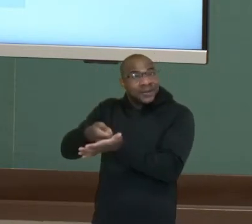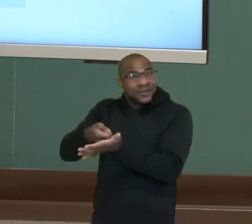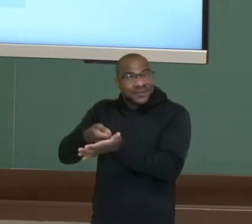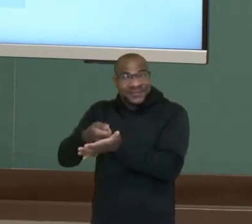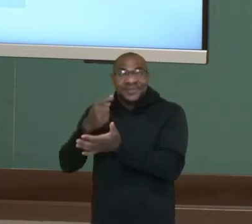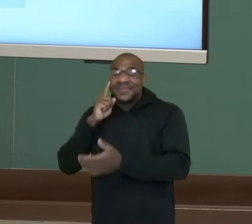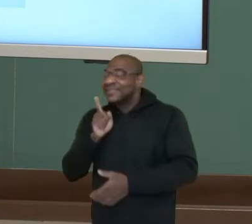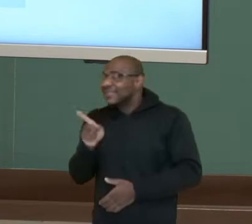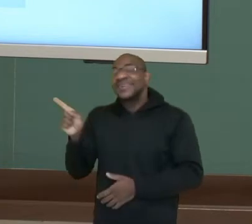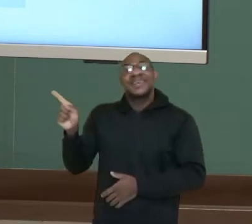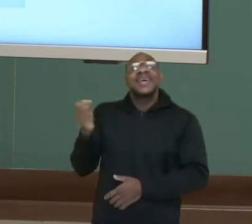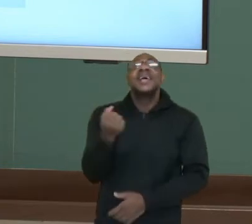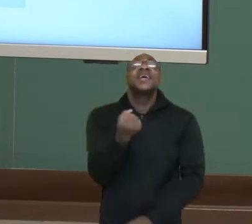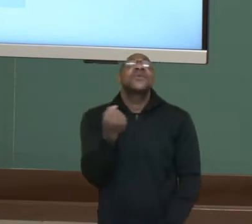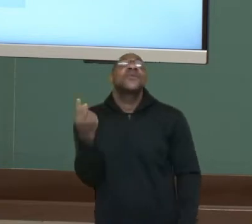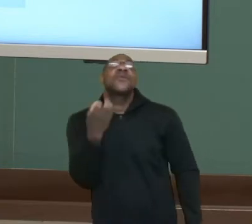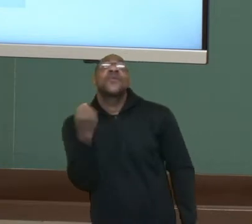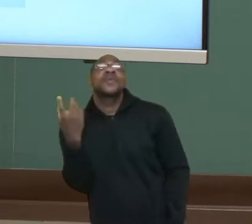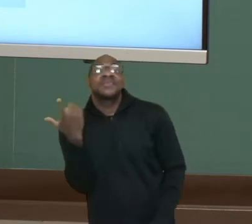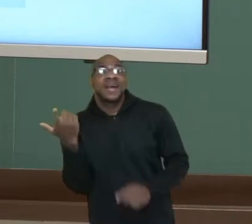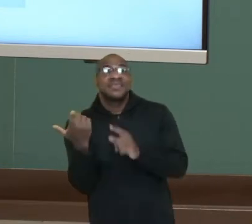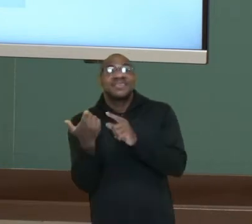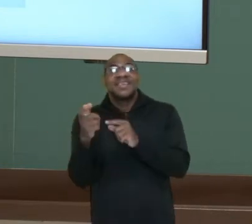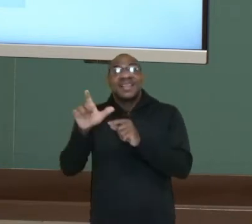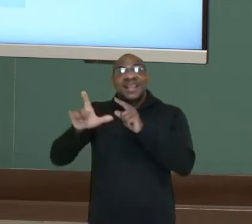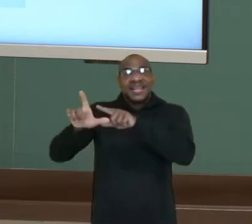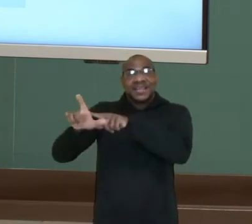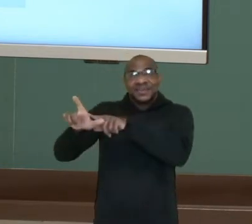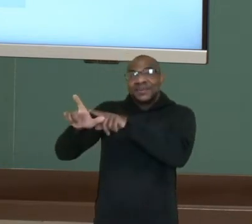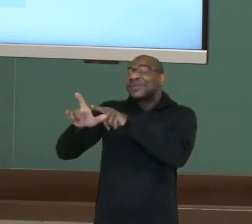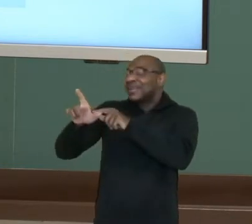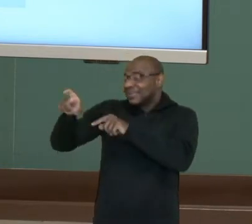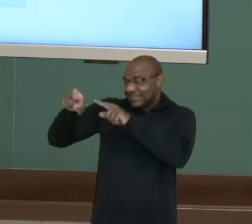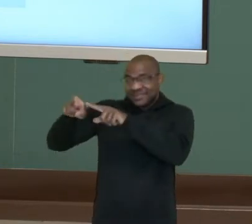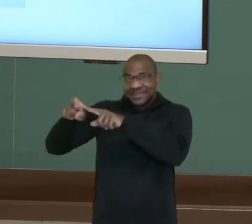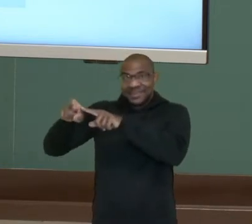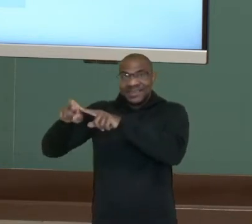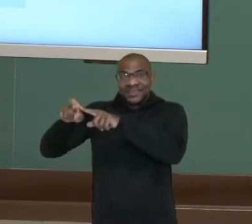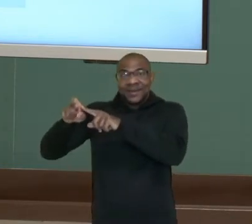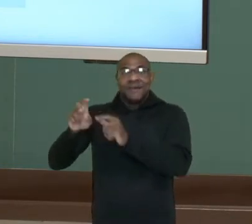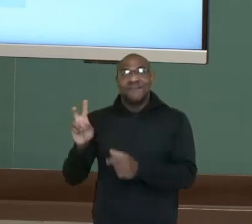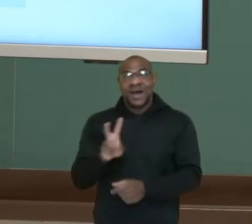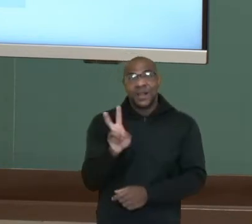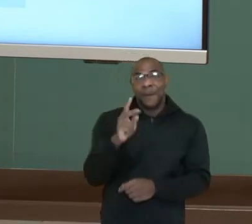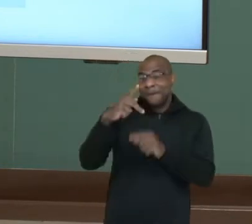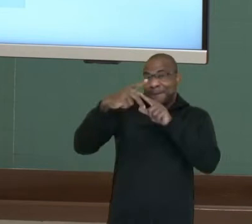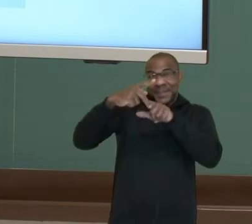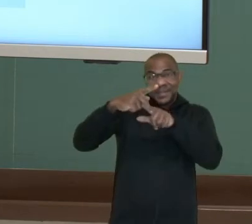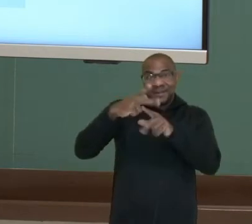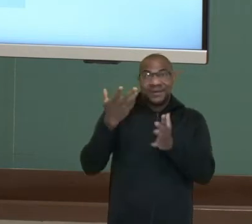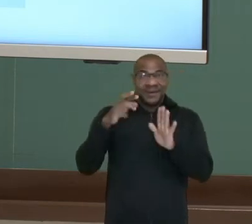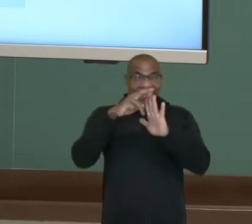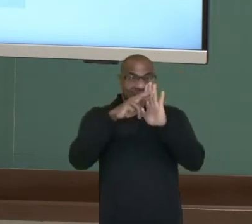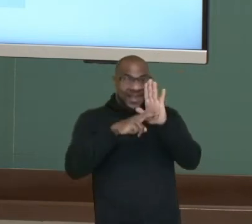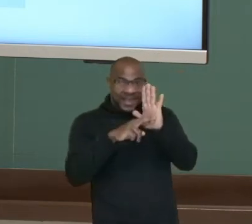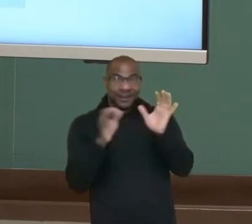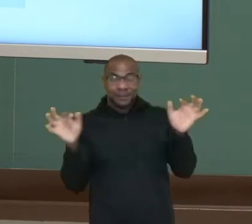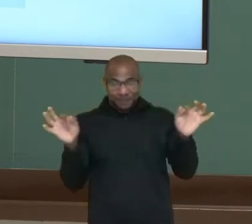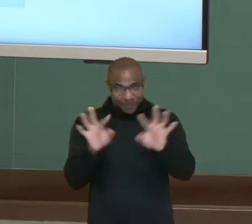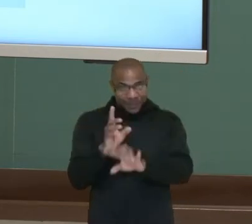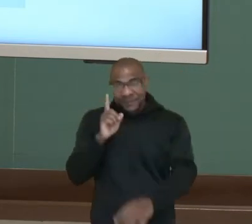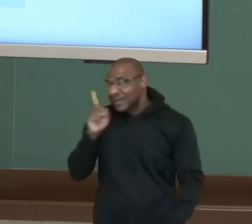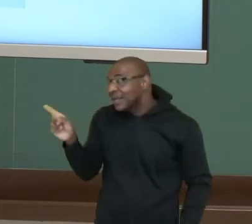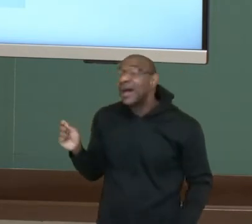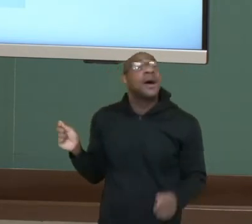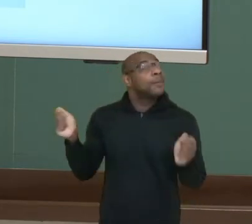e quantidade de litros ia ser X. Já combinamos lá no início, lembra-se? Então, aí fizemos a regrinha. Com isso, a gente